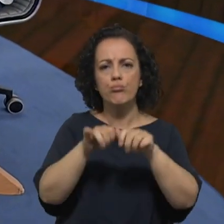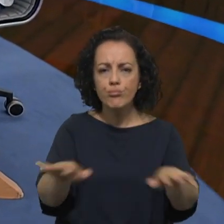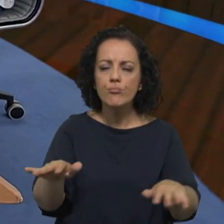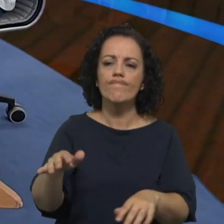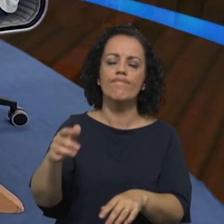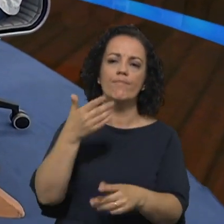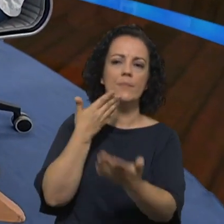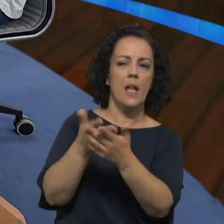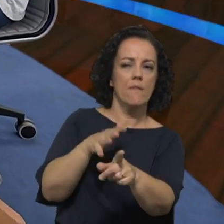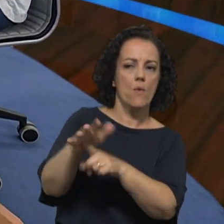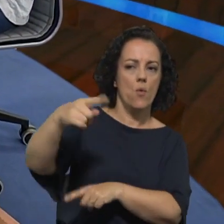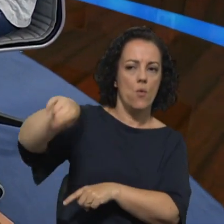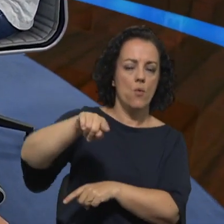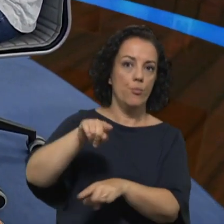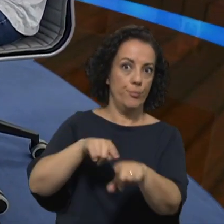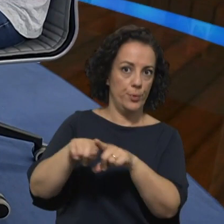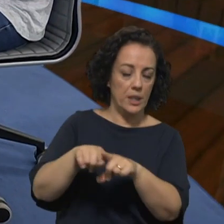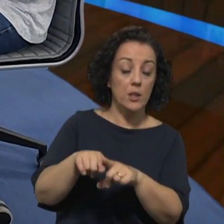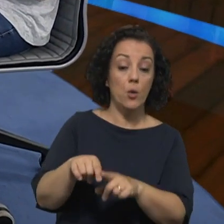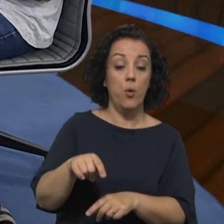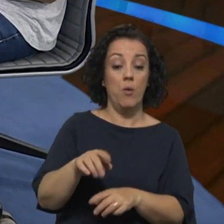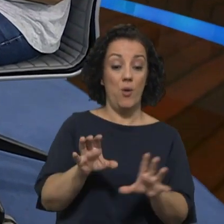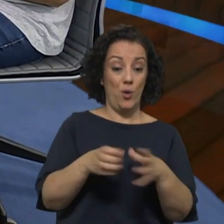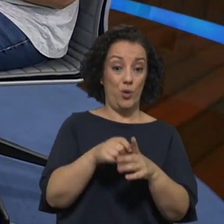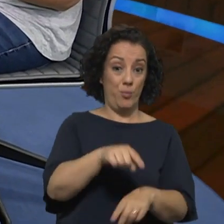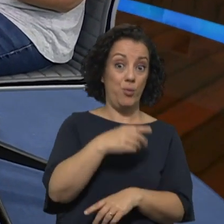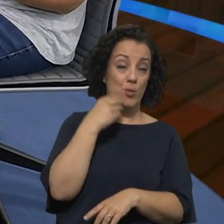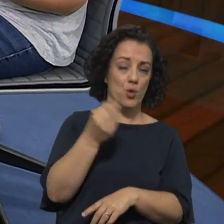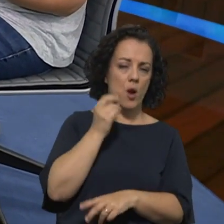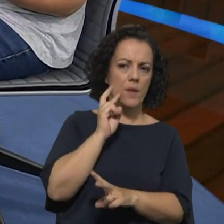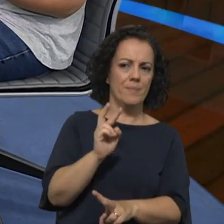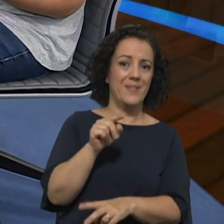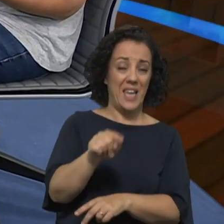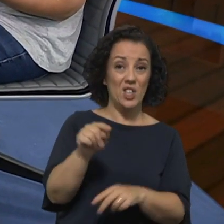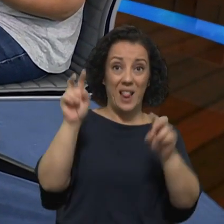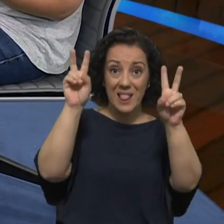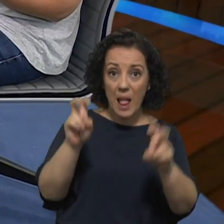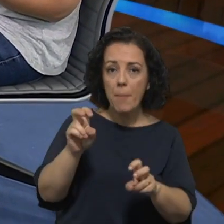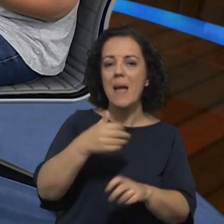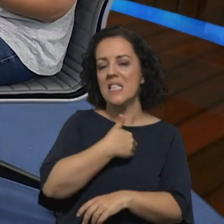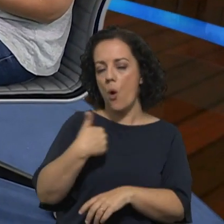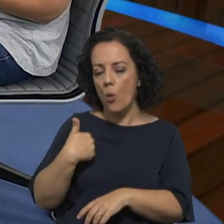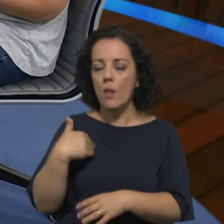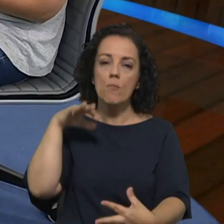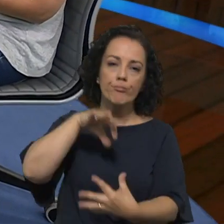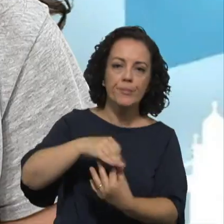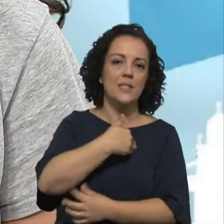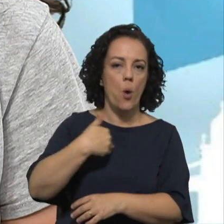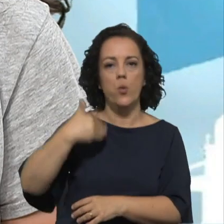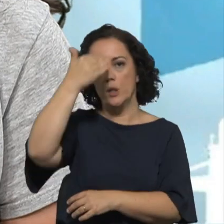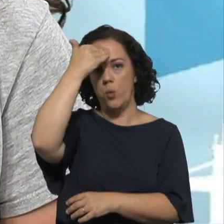foi percebido em conjunto por estes 20 jovens que era uma área que preocupava a todos. É a saúde e é a saúde mental.